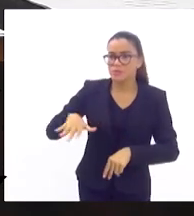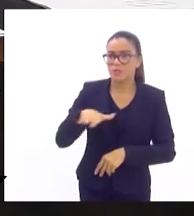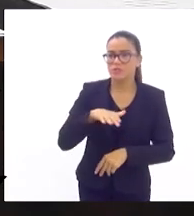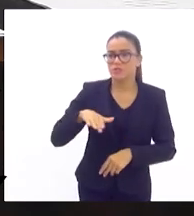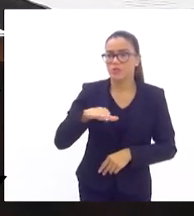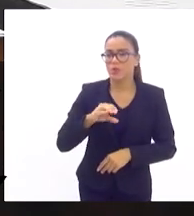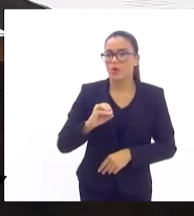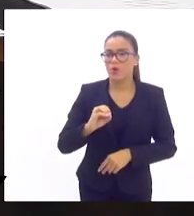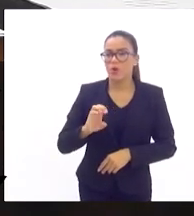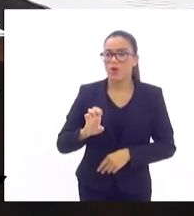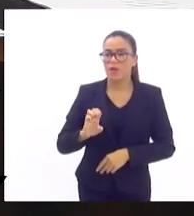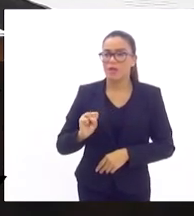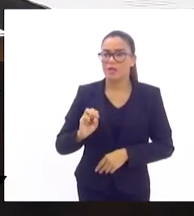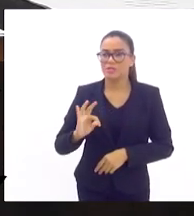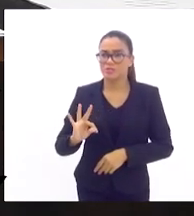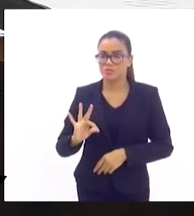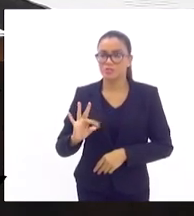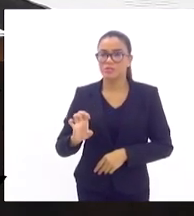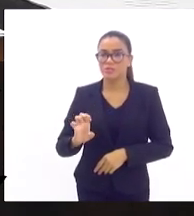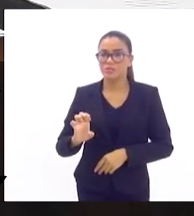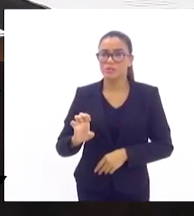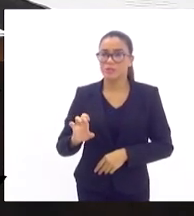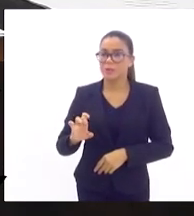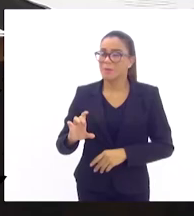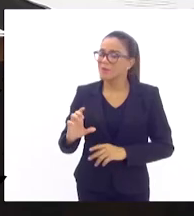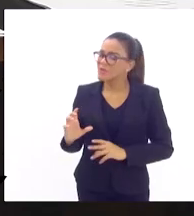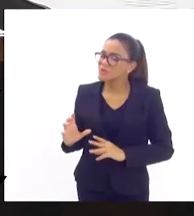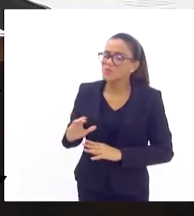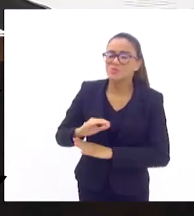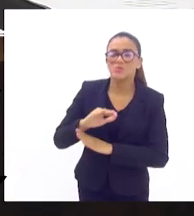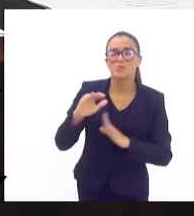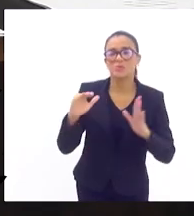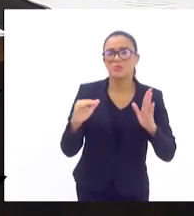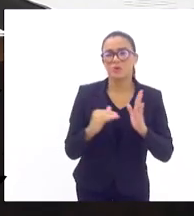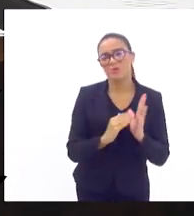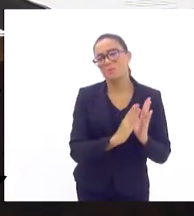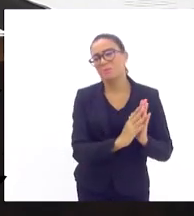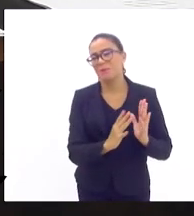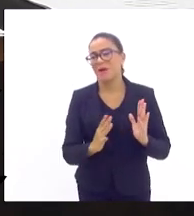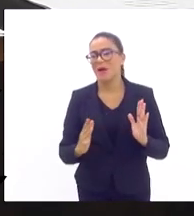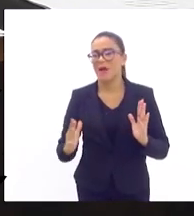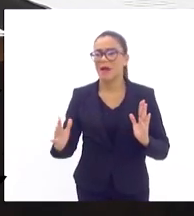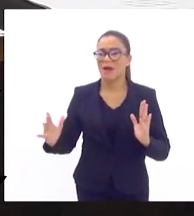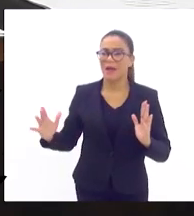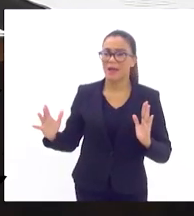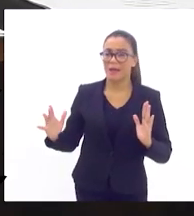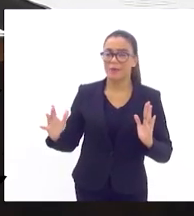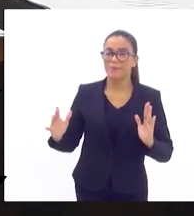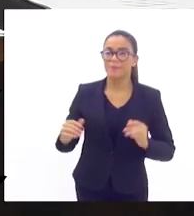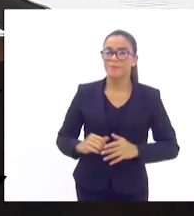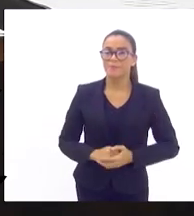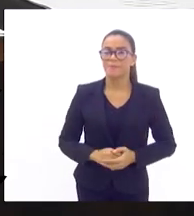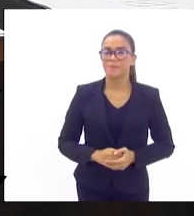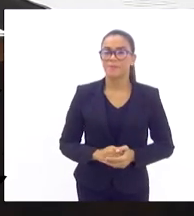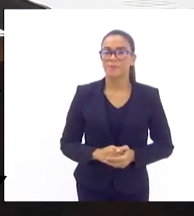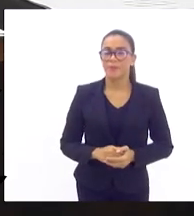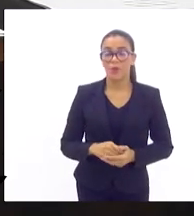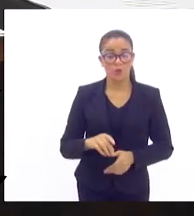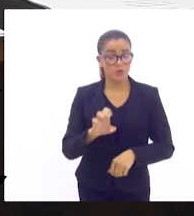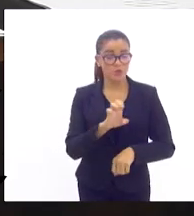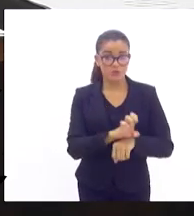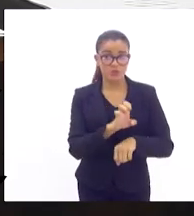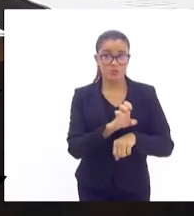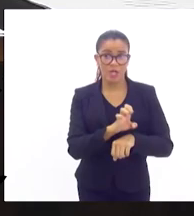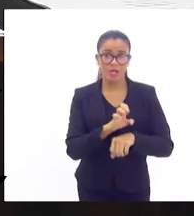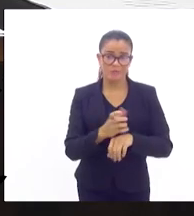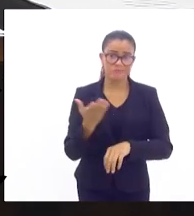Rio de Janeiro, com a Rio Mais Saneamento, mas como todo o processo que foi feito através do Estado, quando